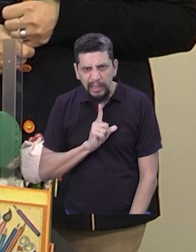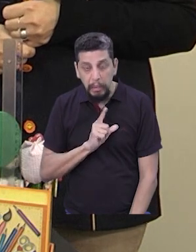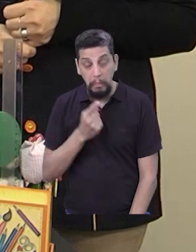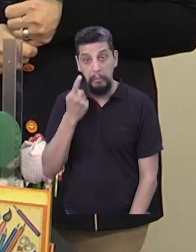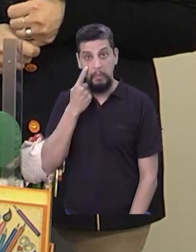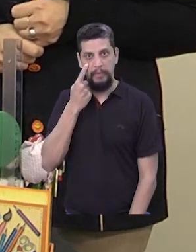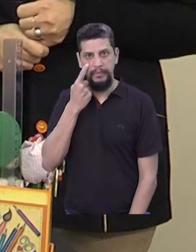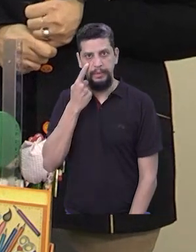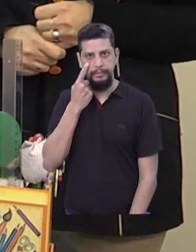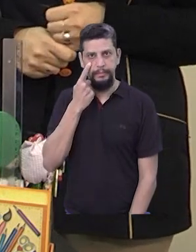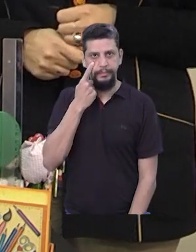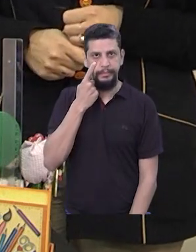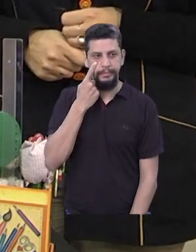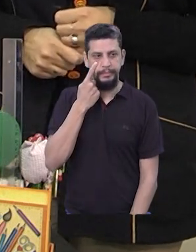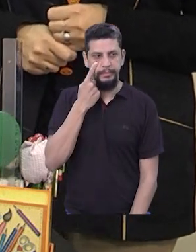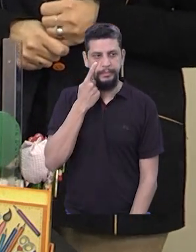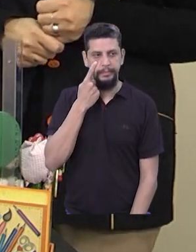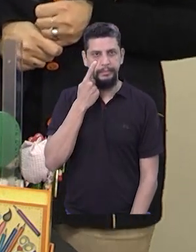estimação? Será? Vamos ver.